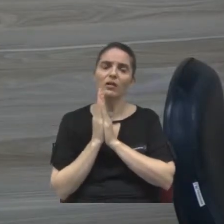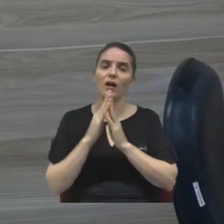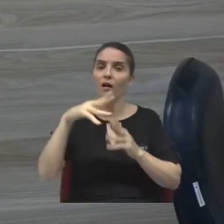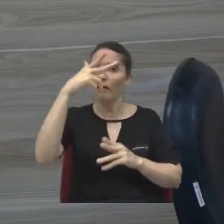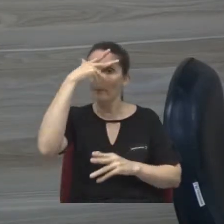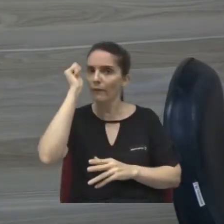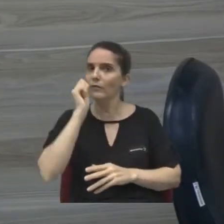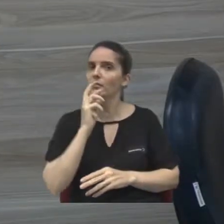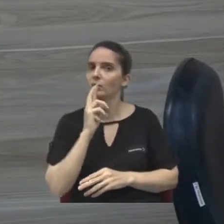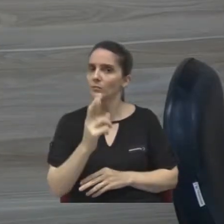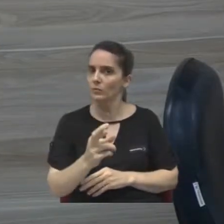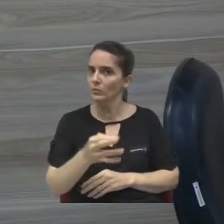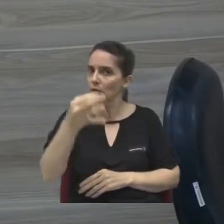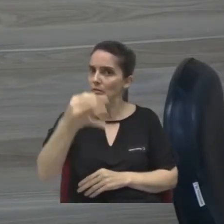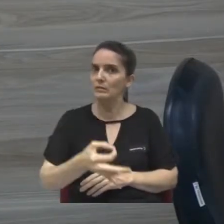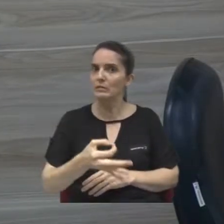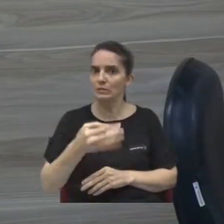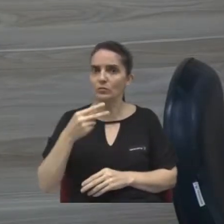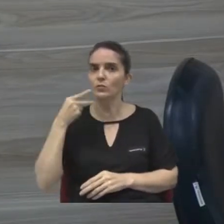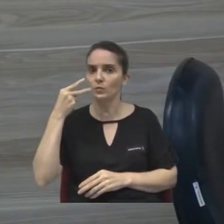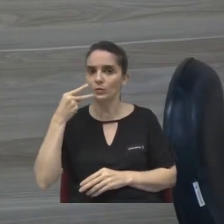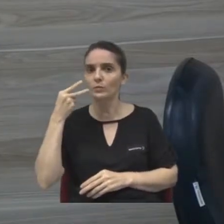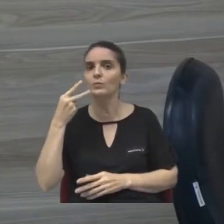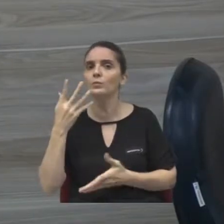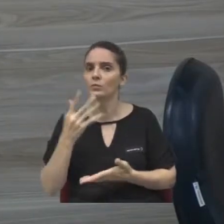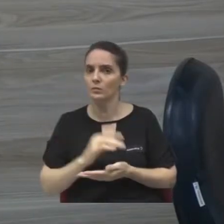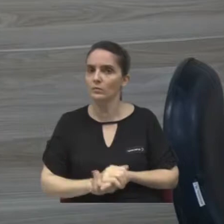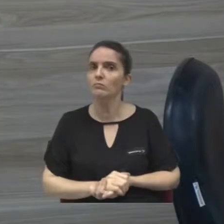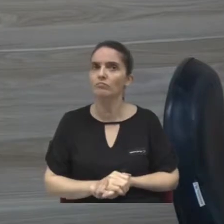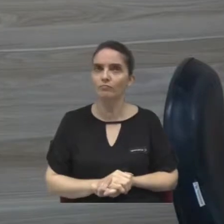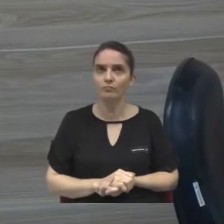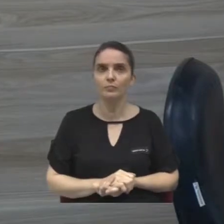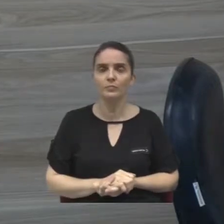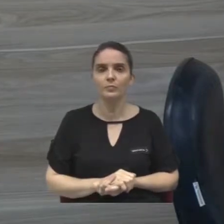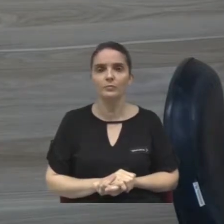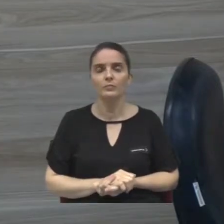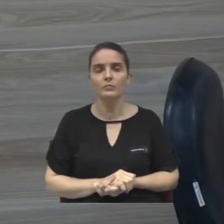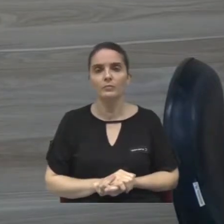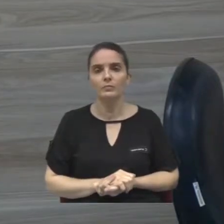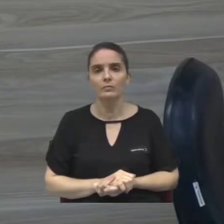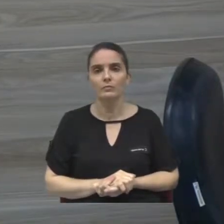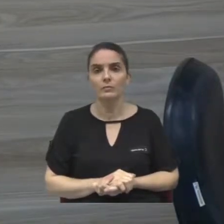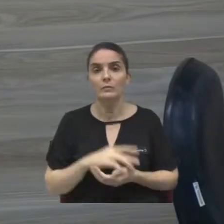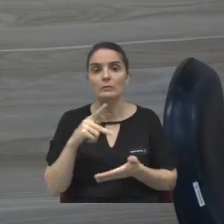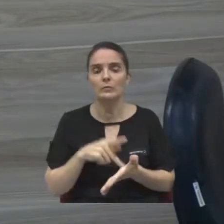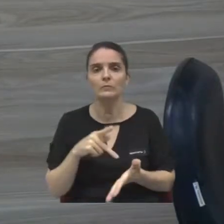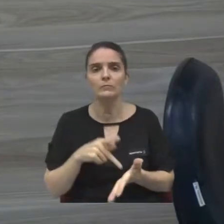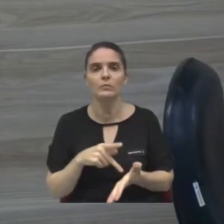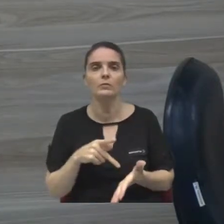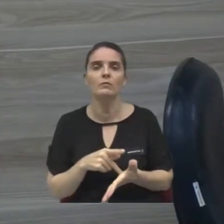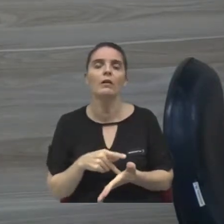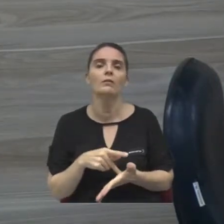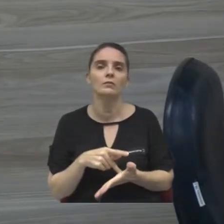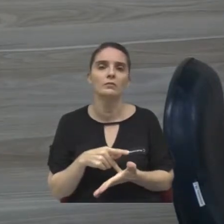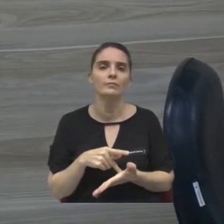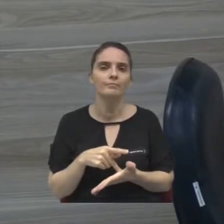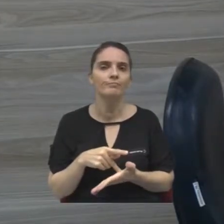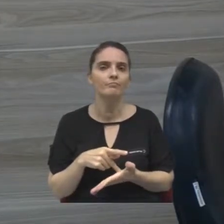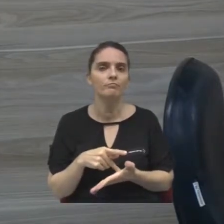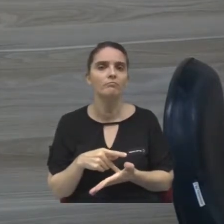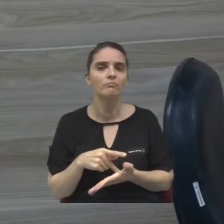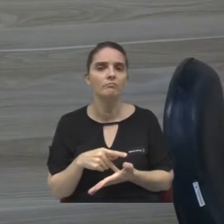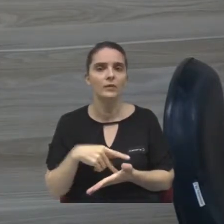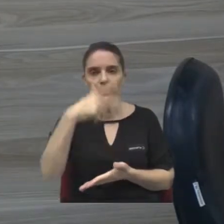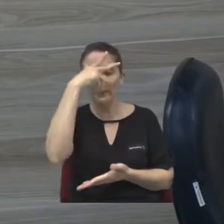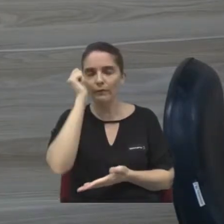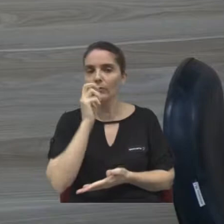atenção devida para os nossos requerimentos. Vou passar para a senhora, para que realmente nós possamos ter as respostas